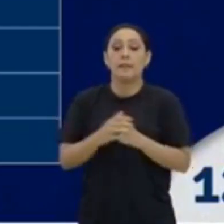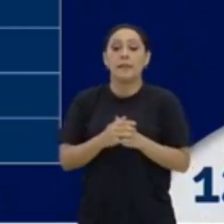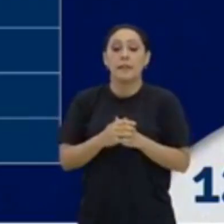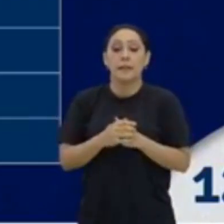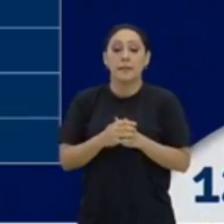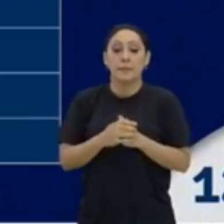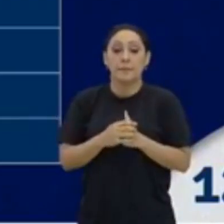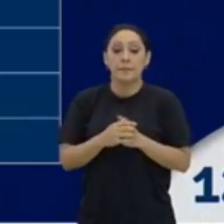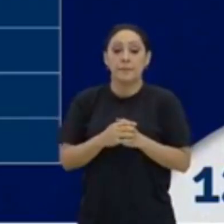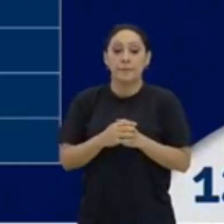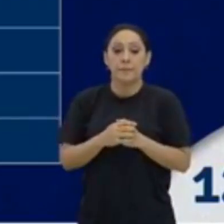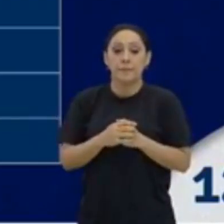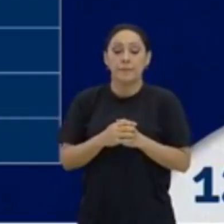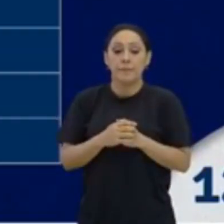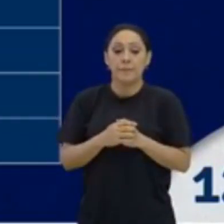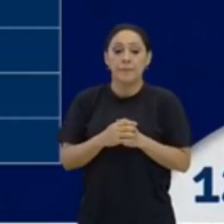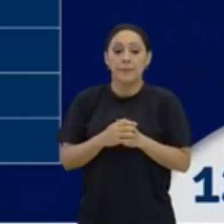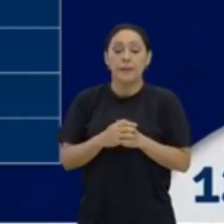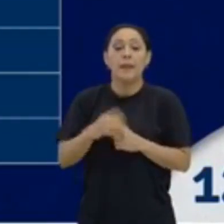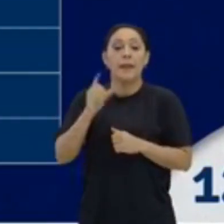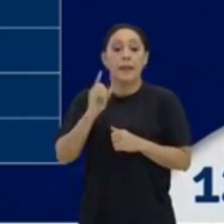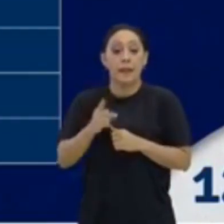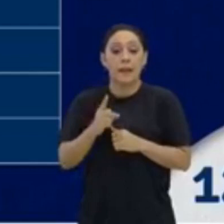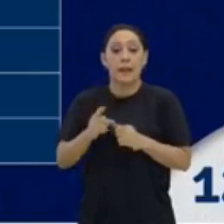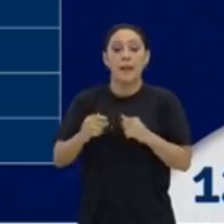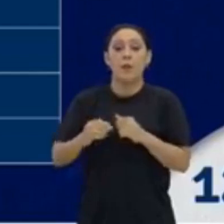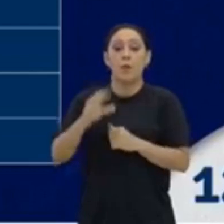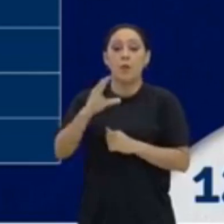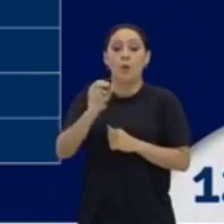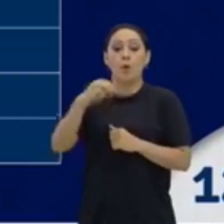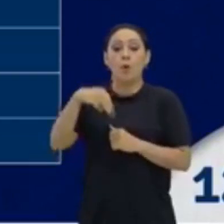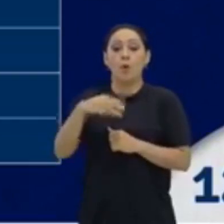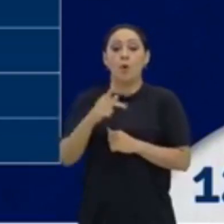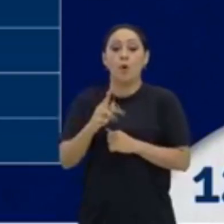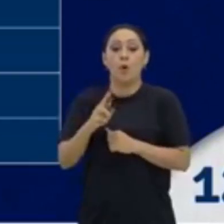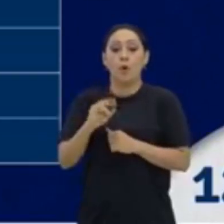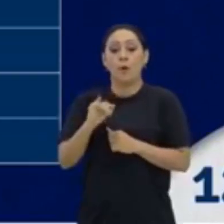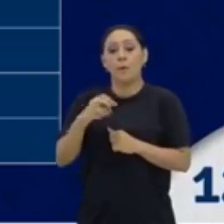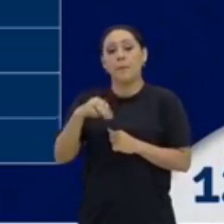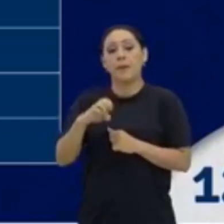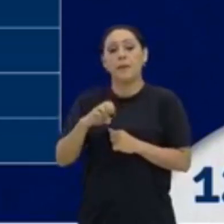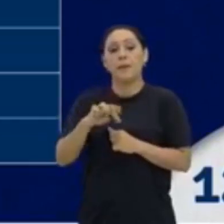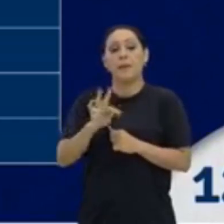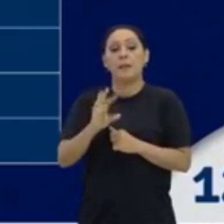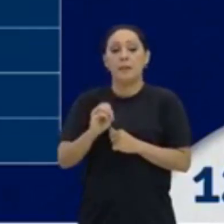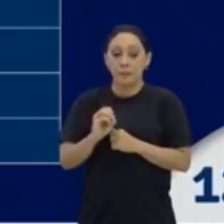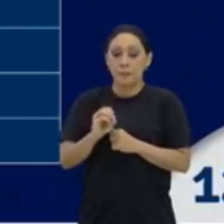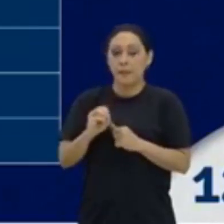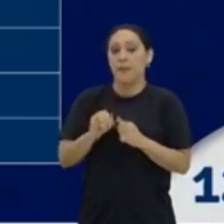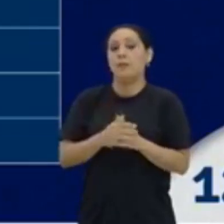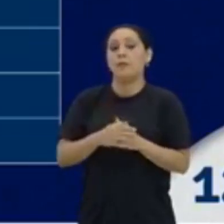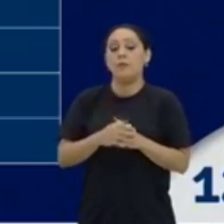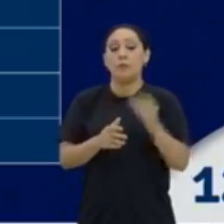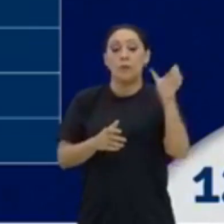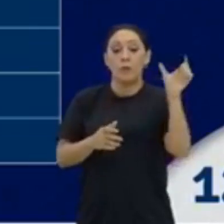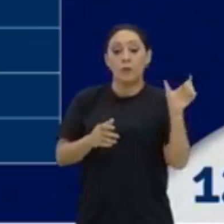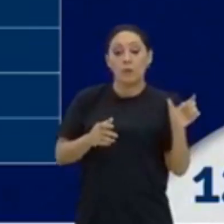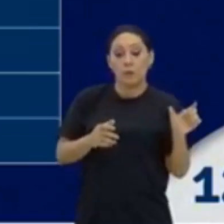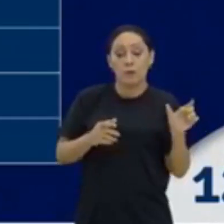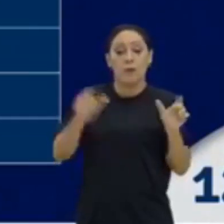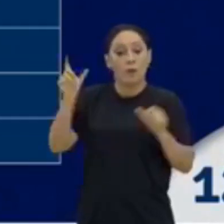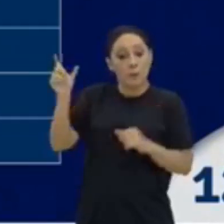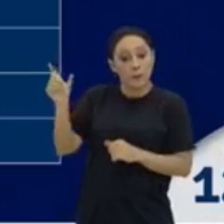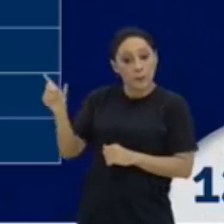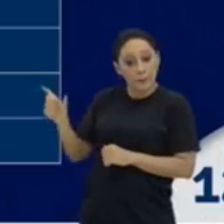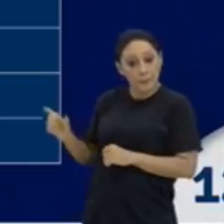grandeza é o comprimento. Todas as que estão aqui, ó. Todas que estão na coluna aqui, é a grandeza, é o comprimento. Unidade de